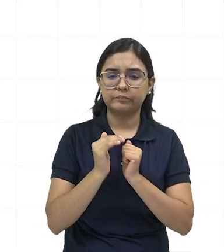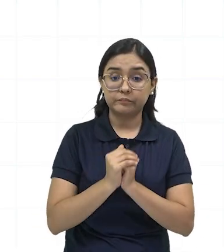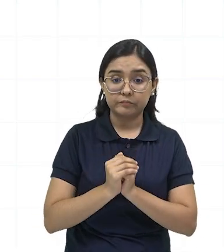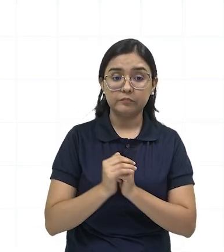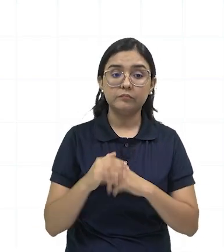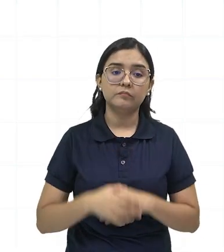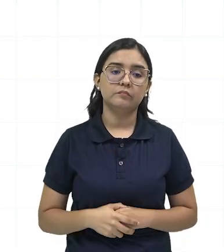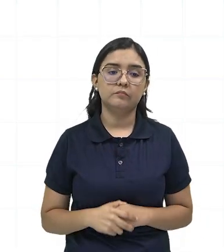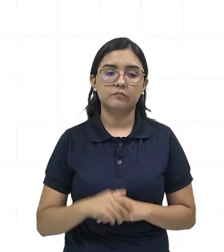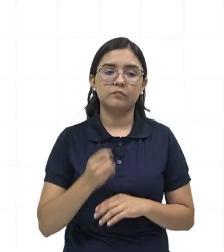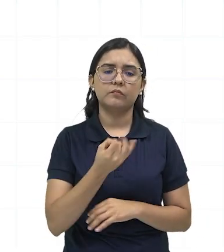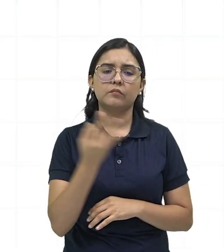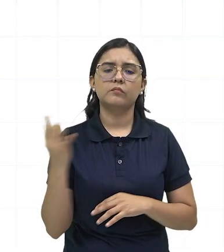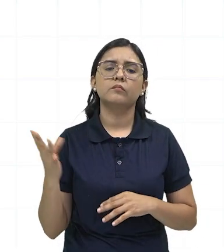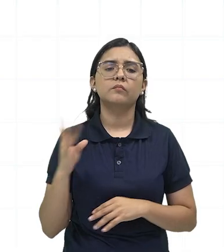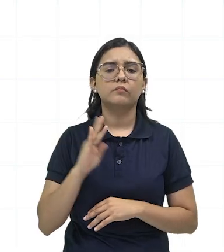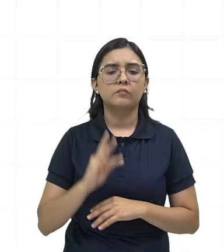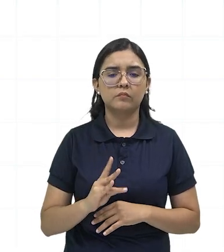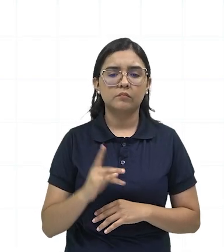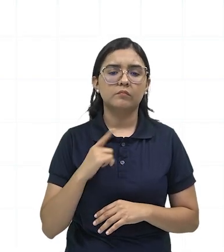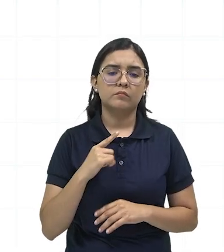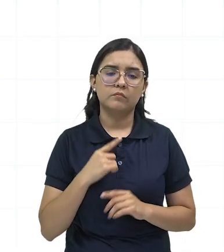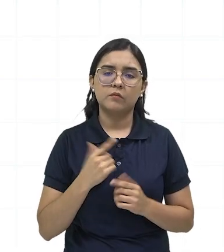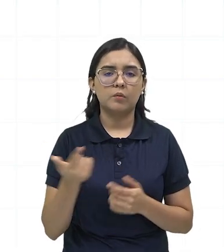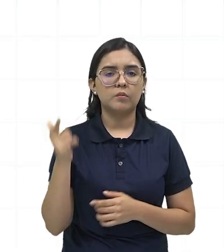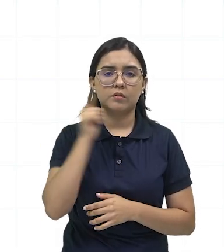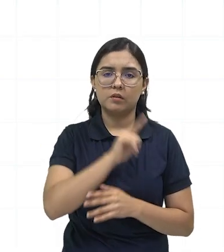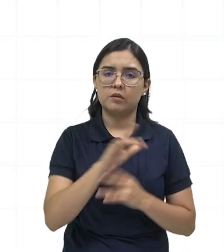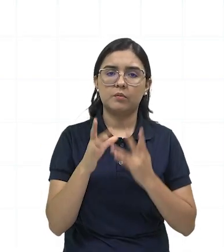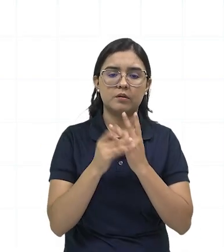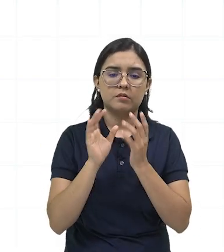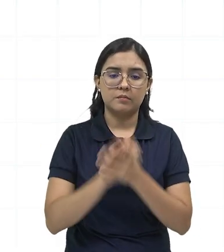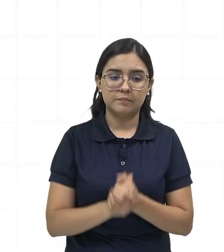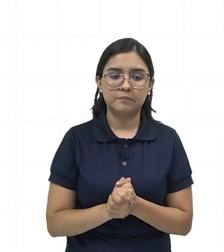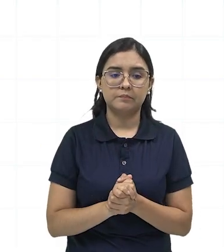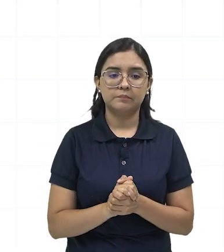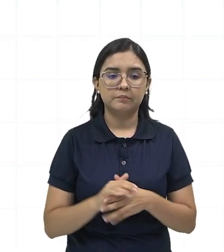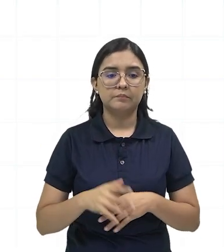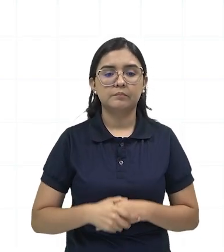rezaram, quantas noivas ficaram por casar, para